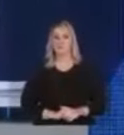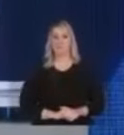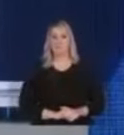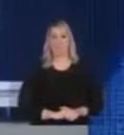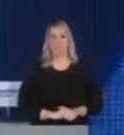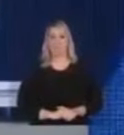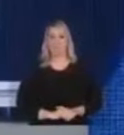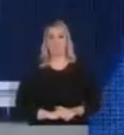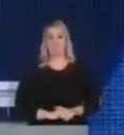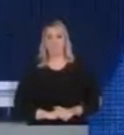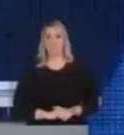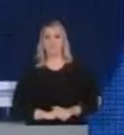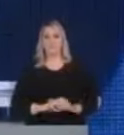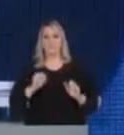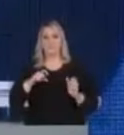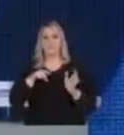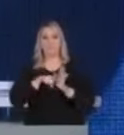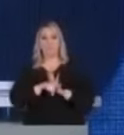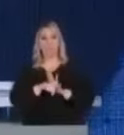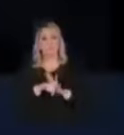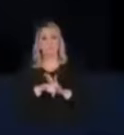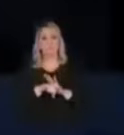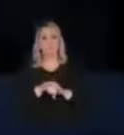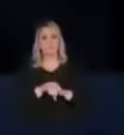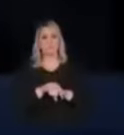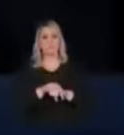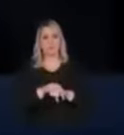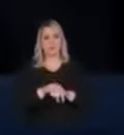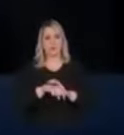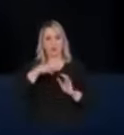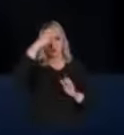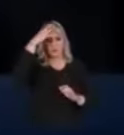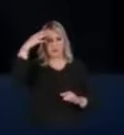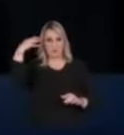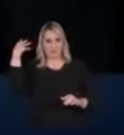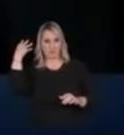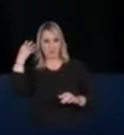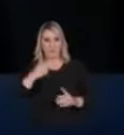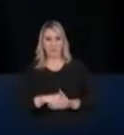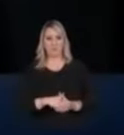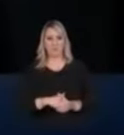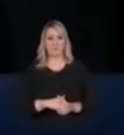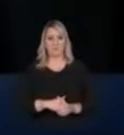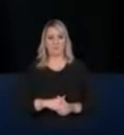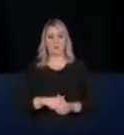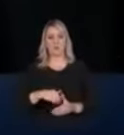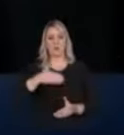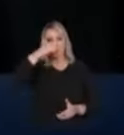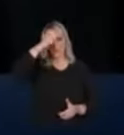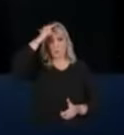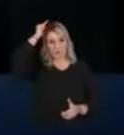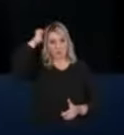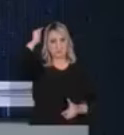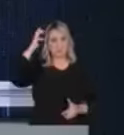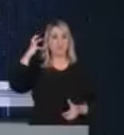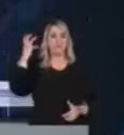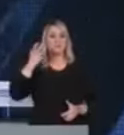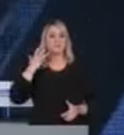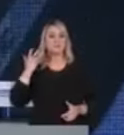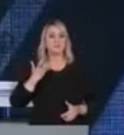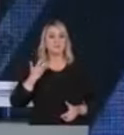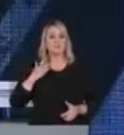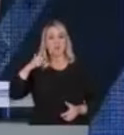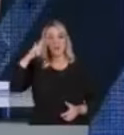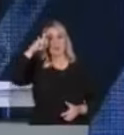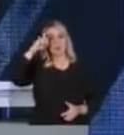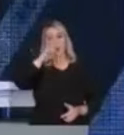Prof posso fazer para quem pode fazer pro Alessandro mol Carlos Roberto Osório PR Jandira feg o Crivela será o último